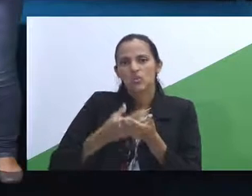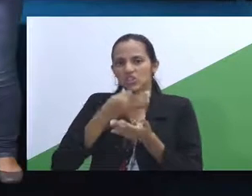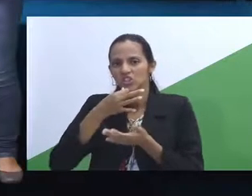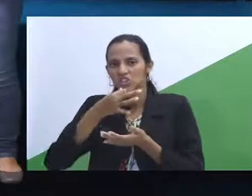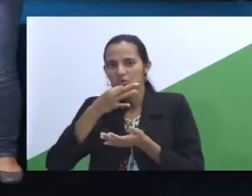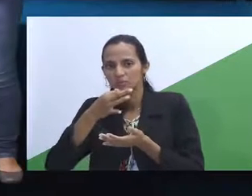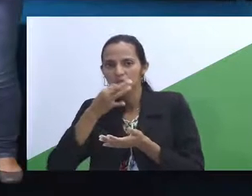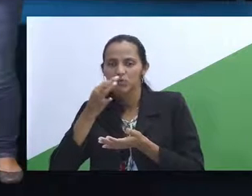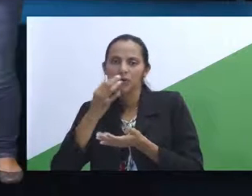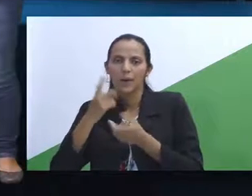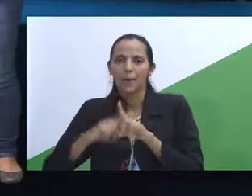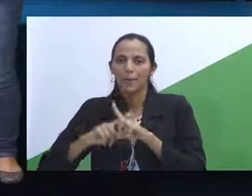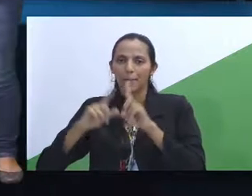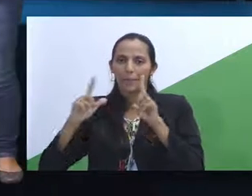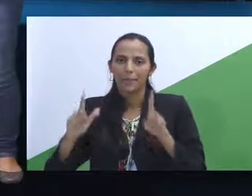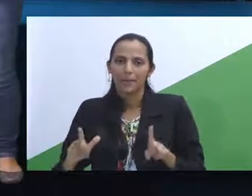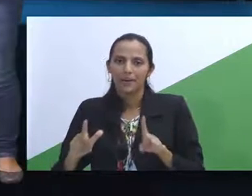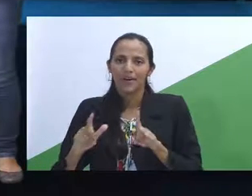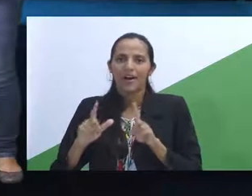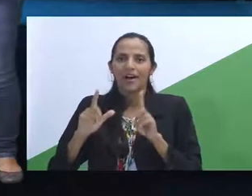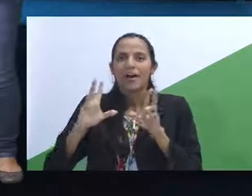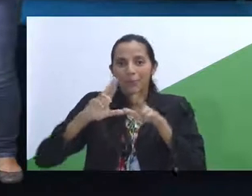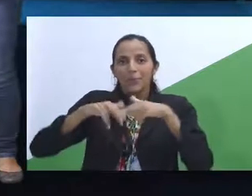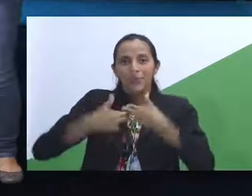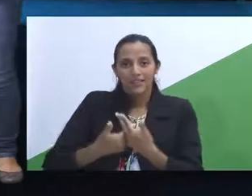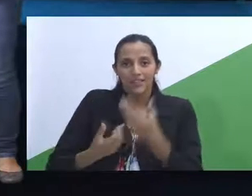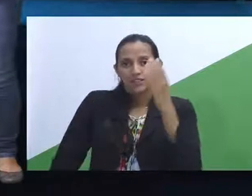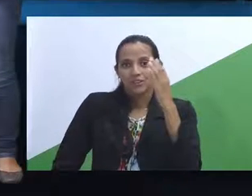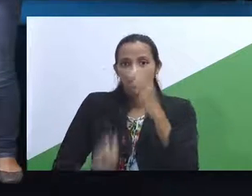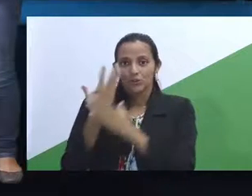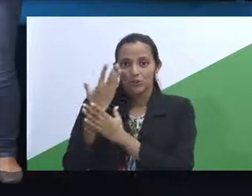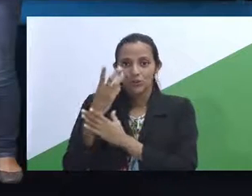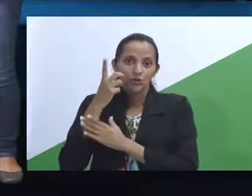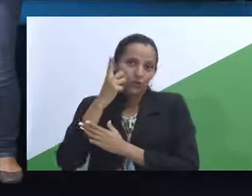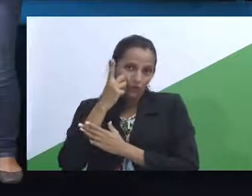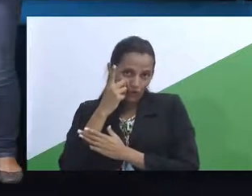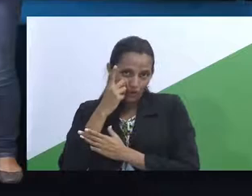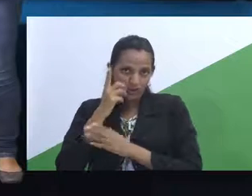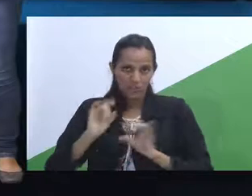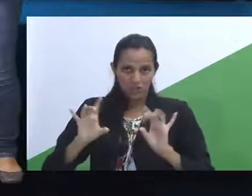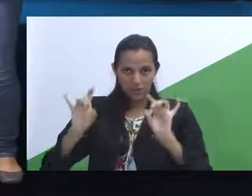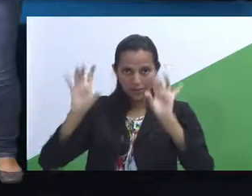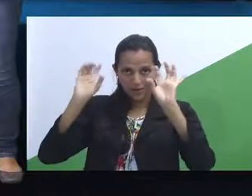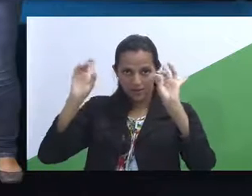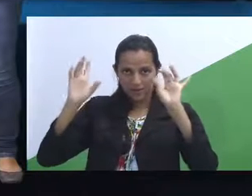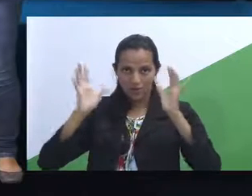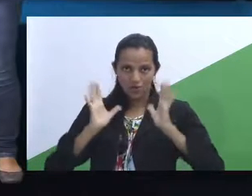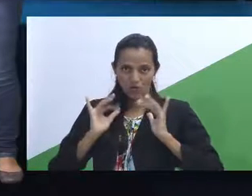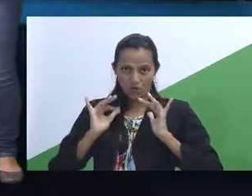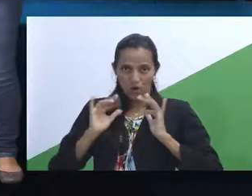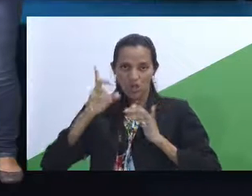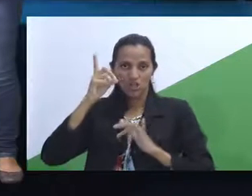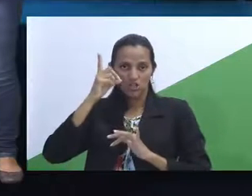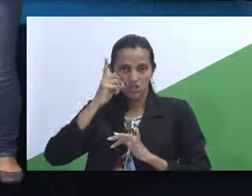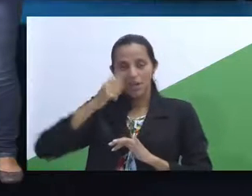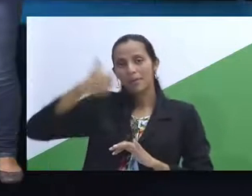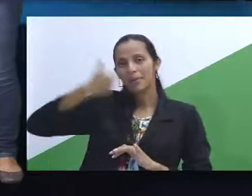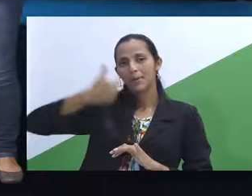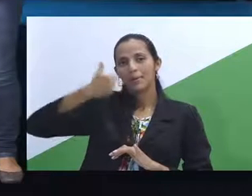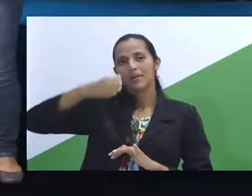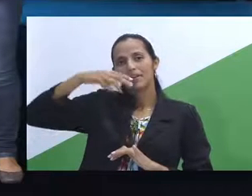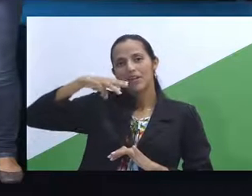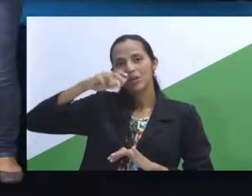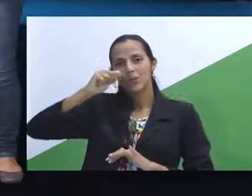na verdade, ele vem, então, para homenagear, então, o próprio presidente, porque ele é, então, aí, né, o grande mestre da